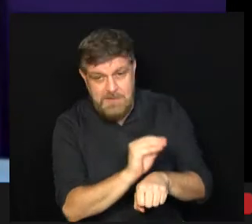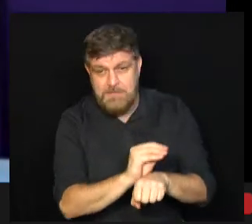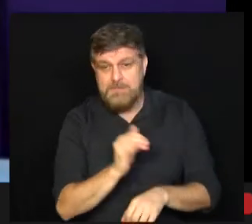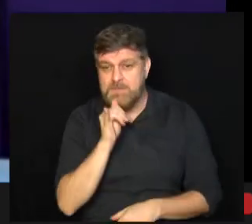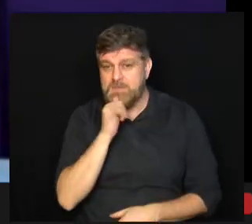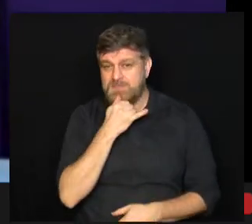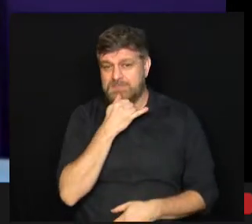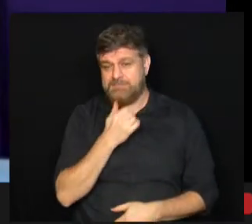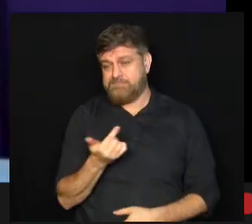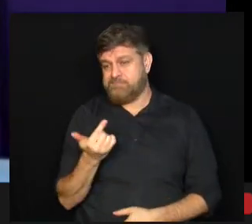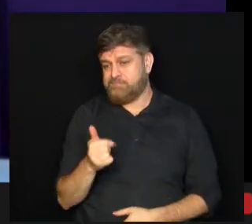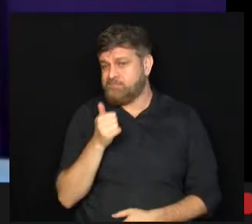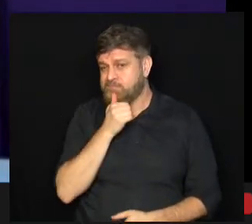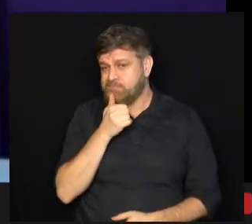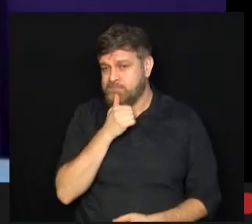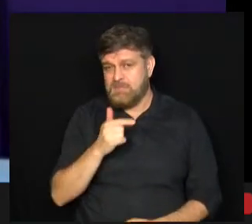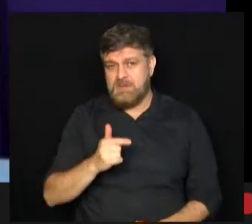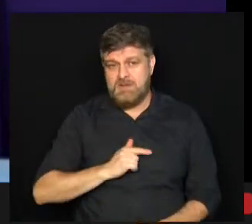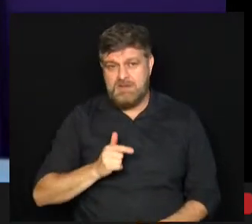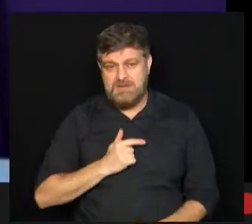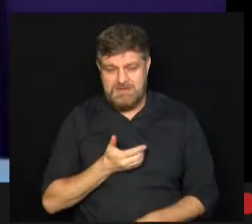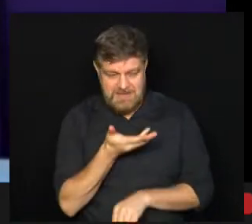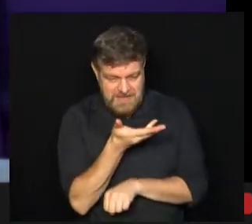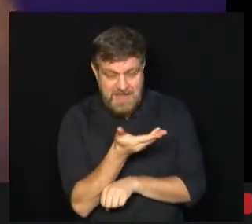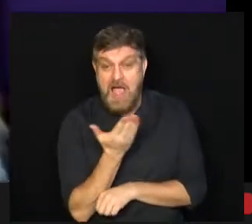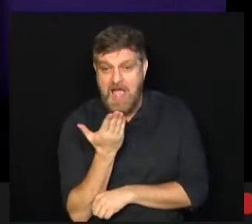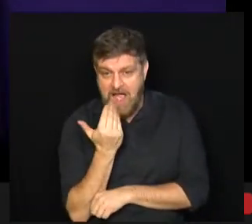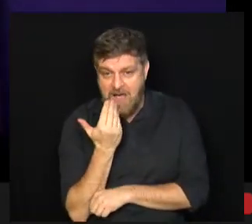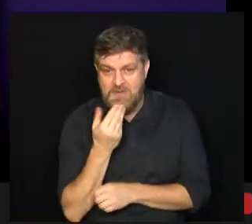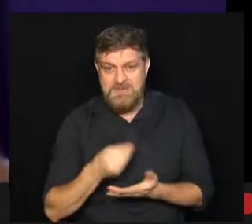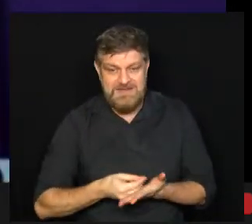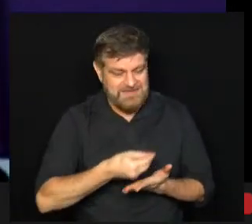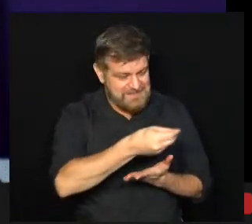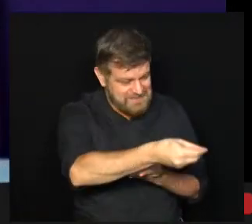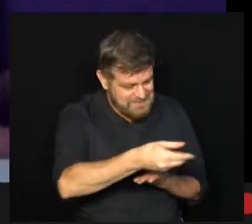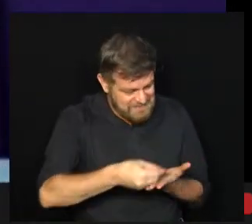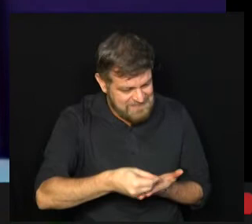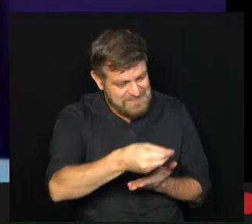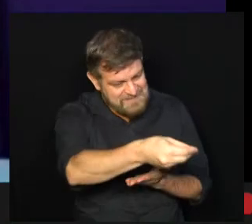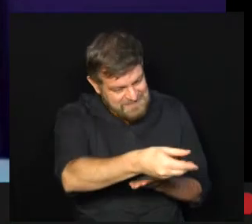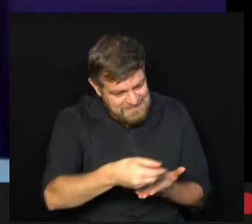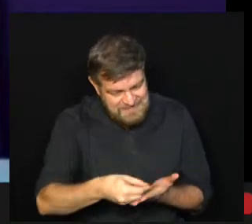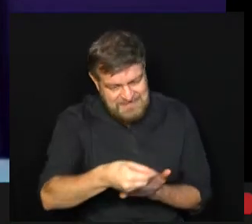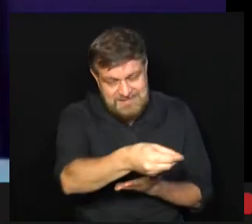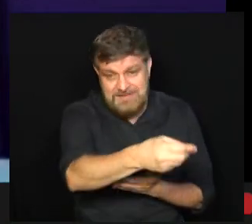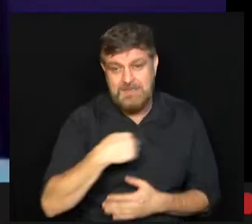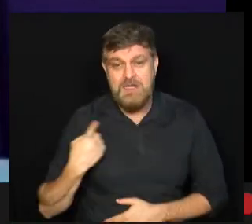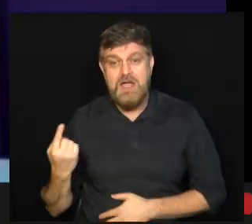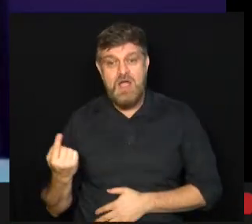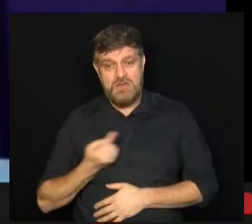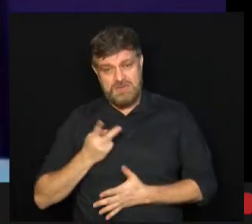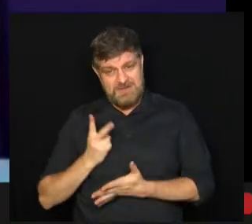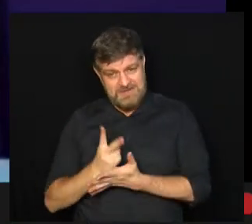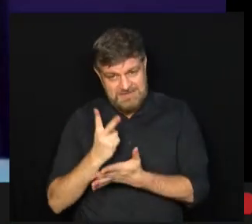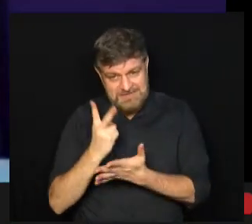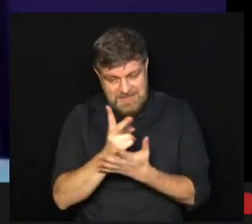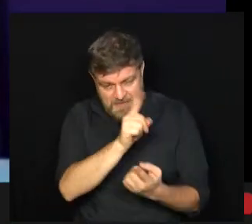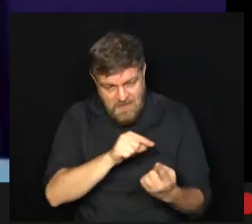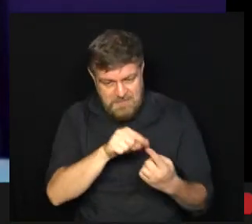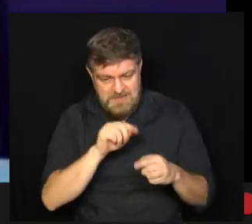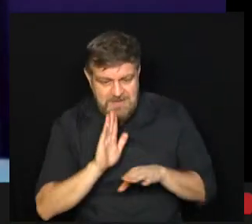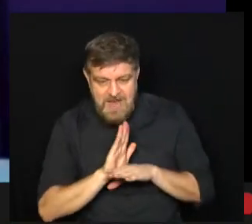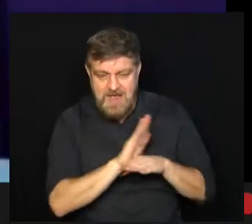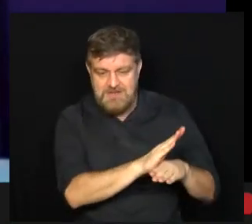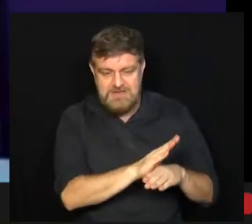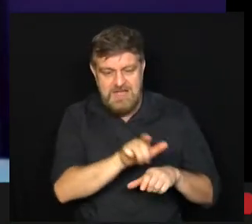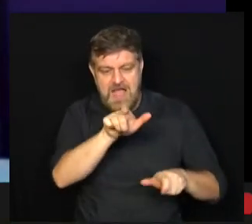tendo ainda, né? Mas o famoso serviço de bordo, nós sempre estamos dispostos a ajudar as pessoas e fazer com que